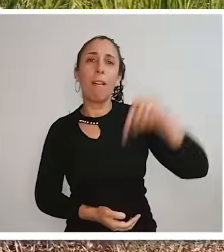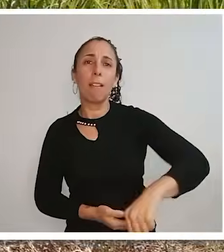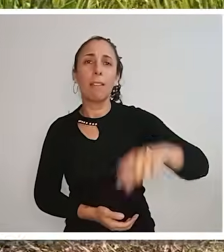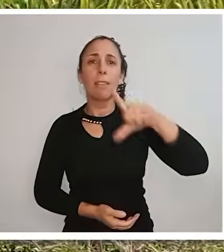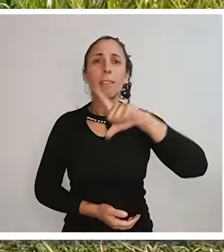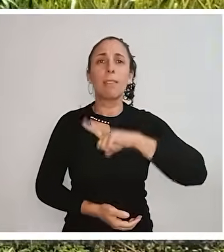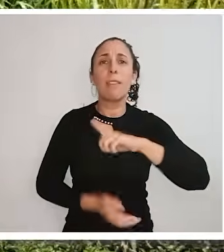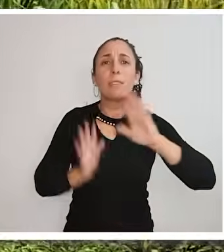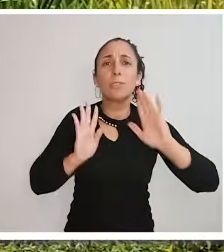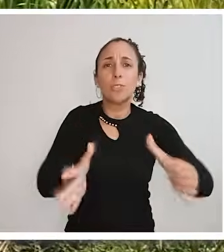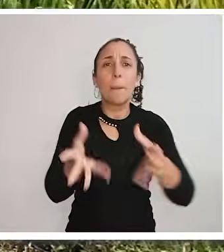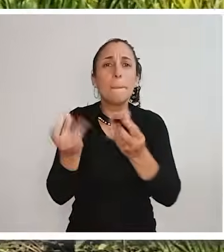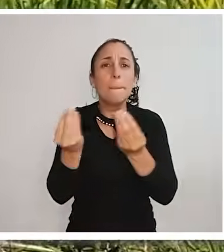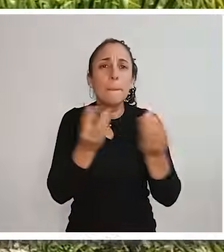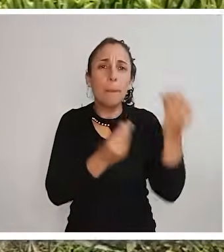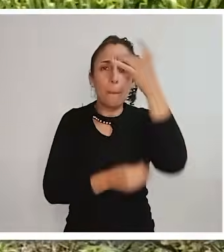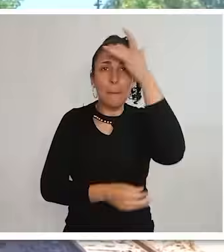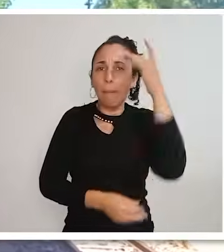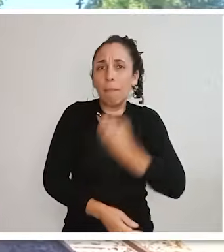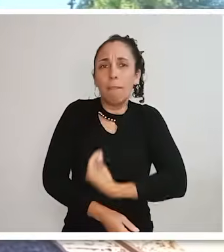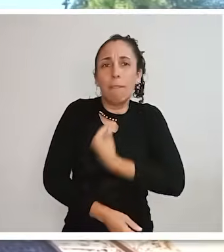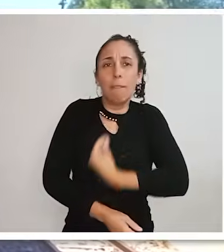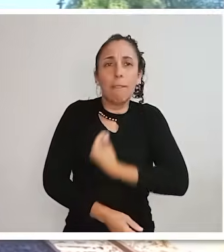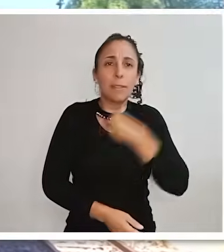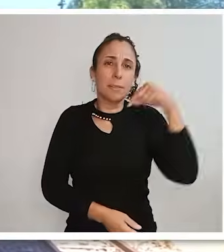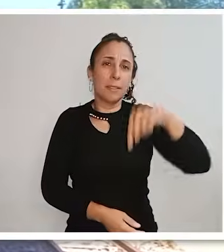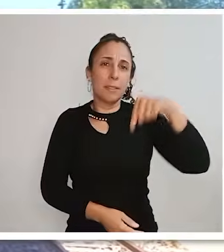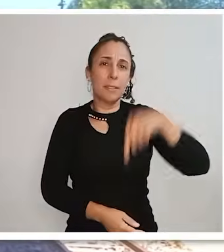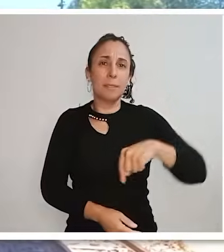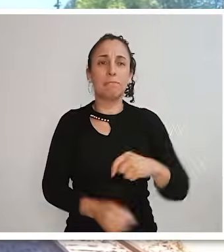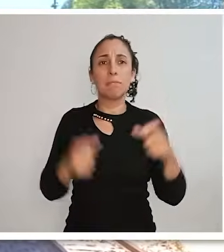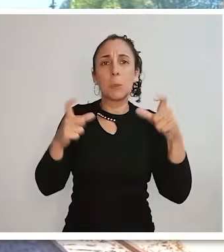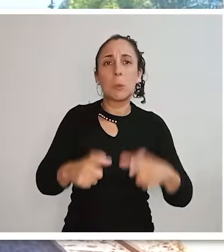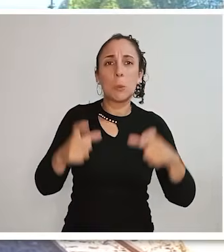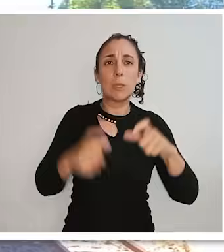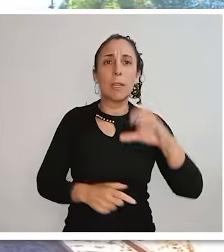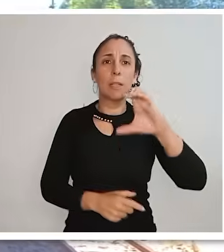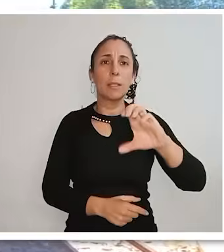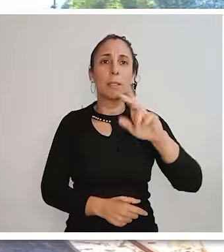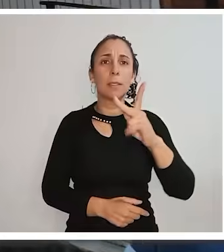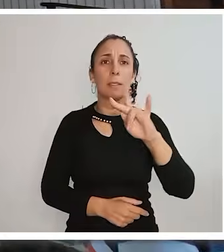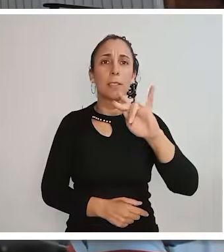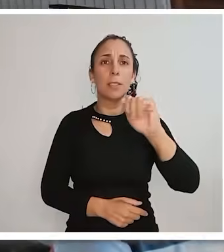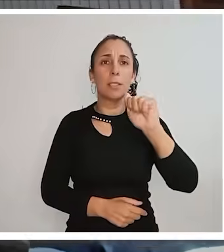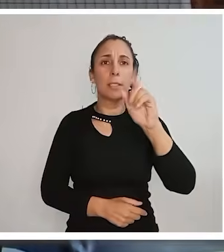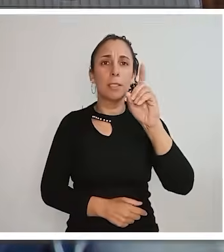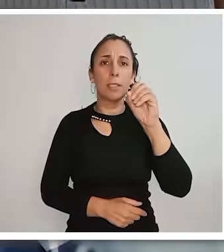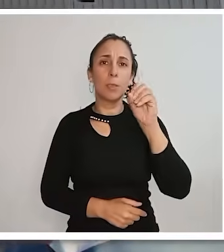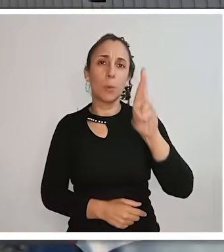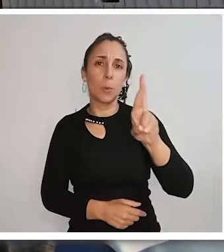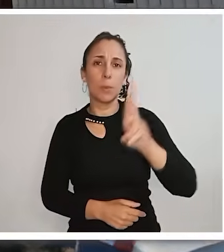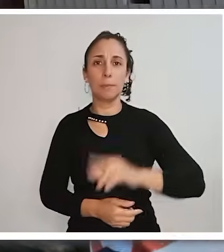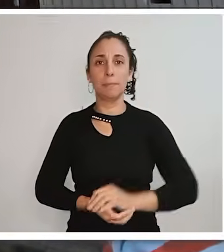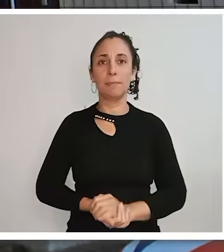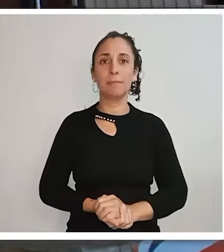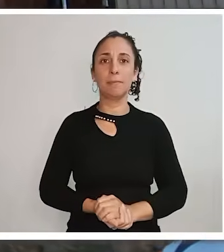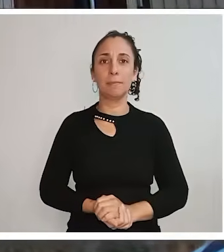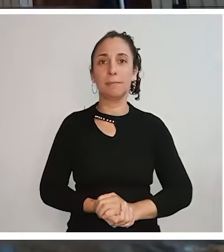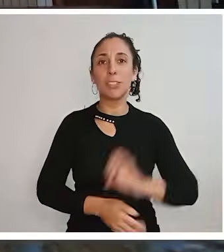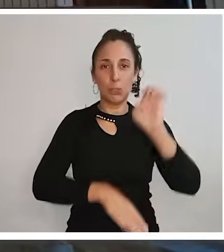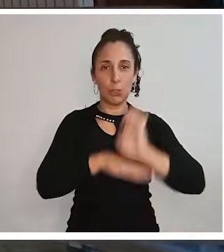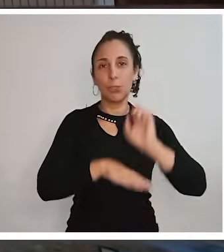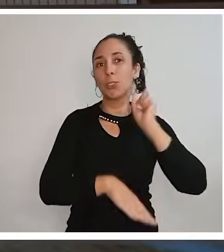Quantas idas e vindas, né? Quantas pessoas passaram por aqui, tiveram às vezes até seu destino mudado em Chiador,